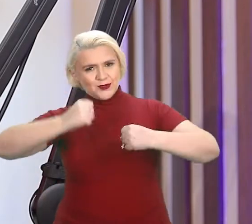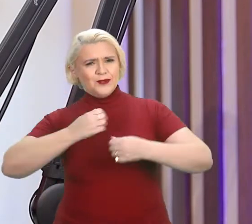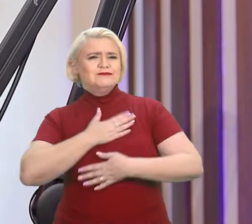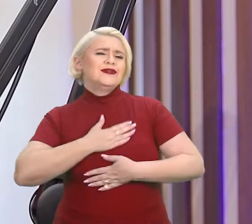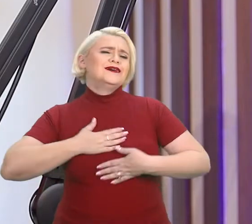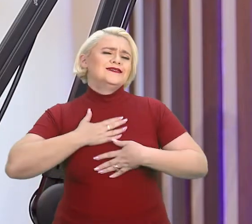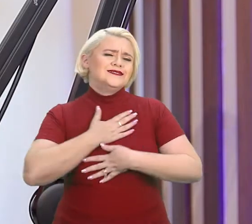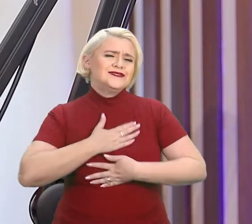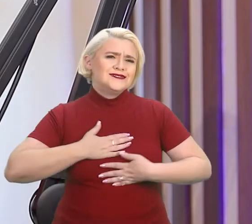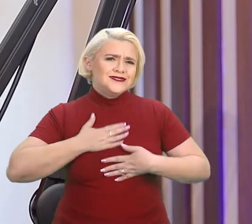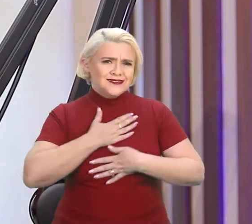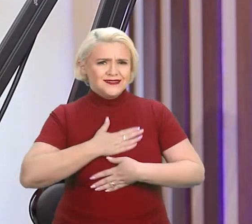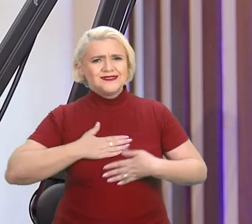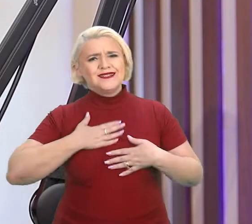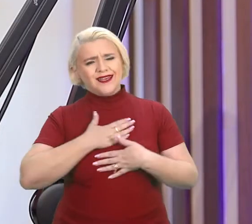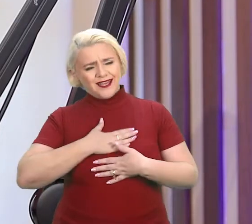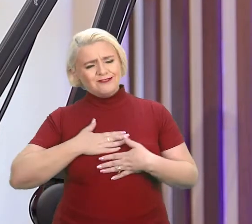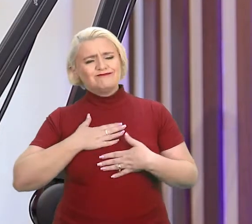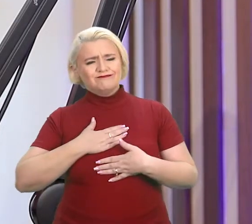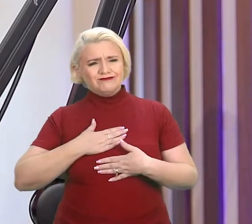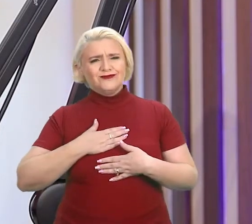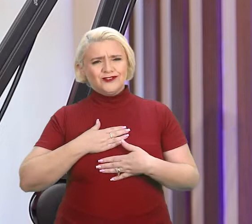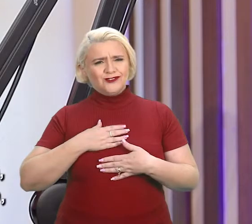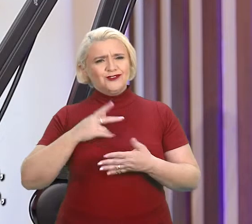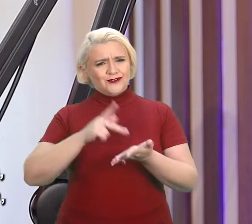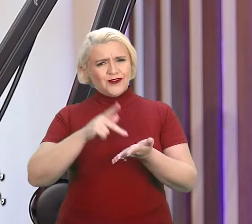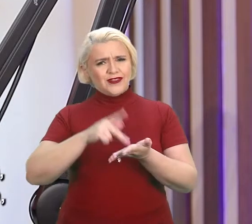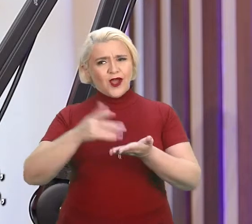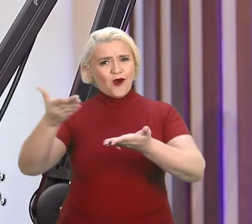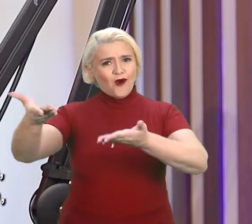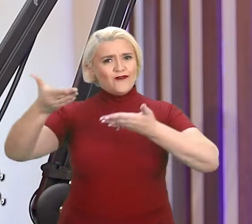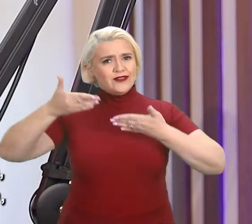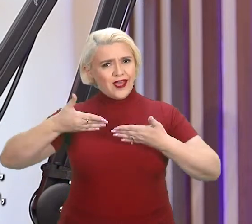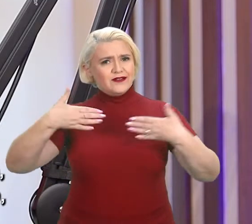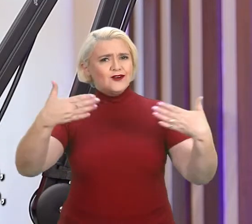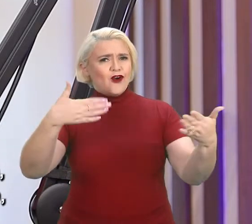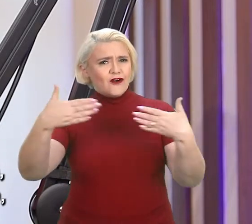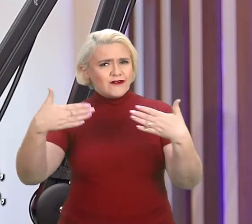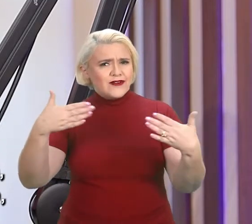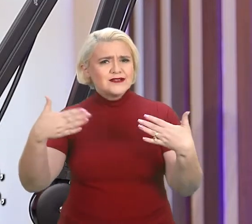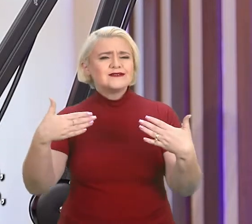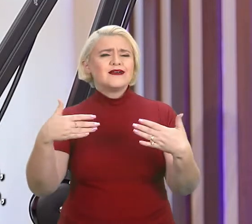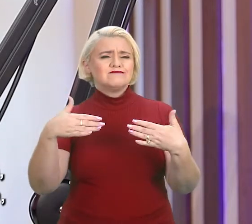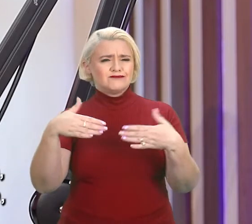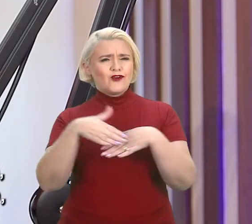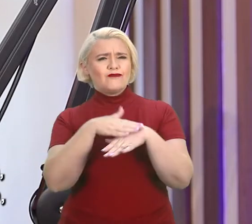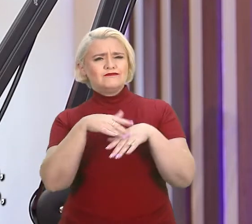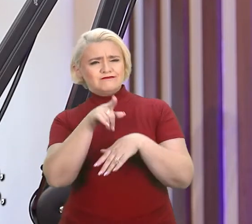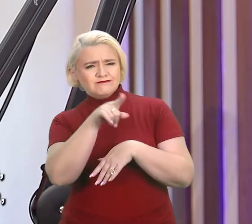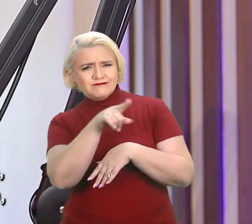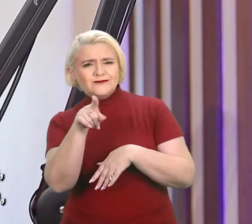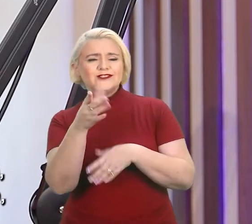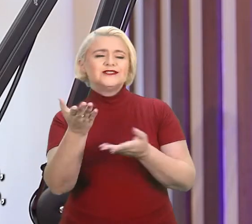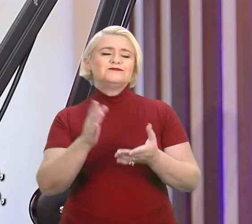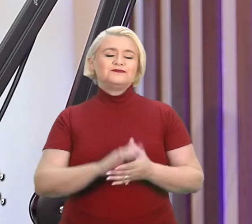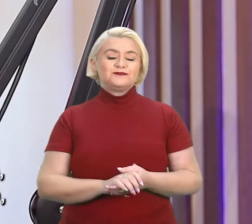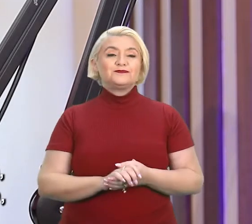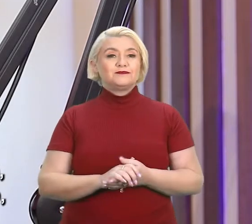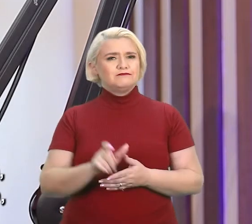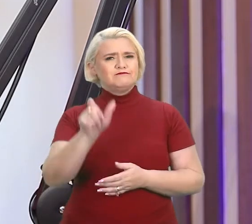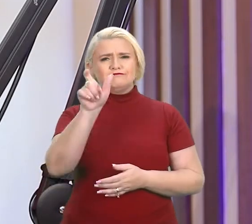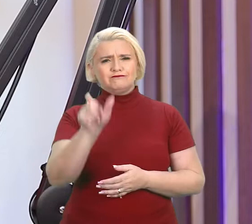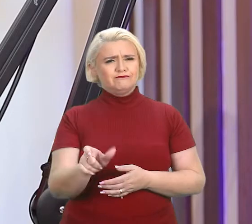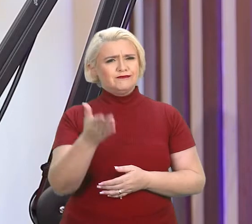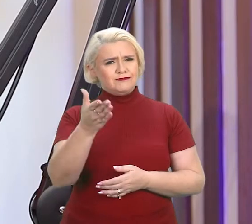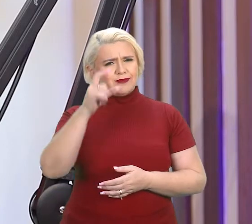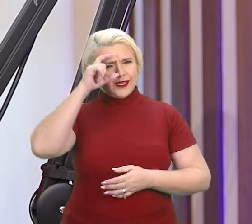um enorme prazer ser convidada para conversar e fazer esse bate-papo aqui com você, que é uma pessoa que eu gosto